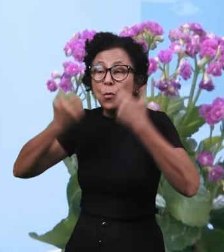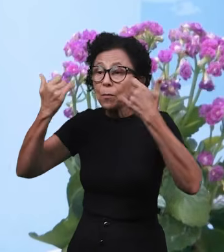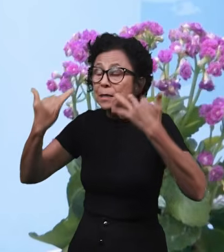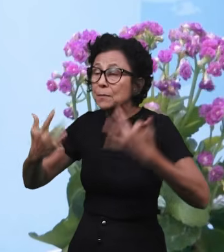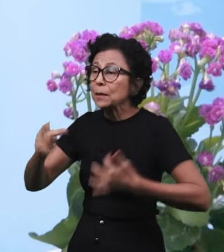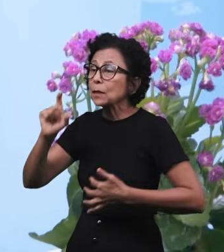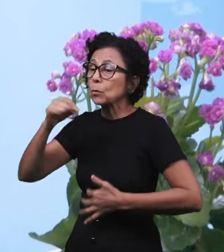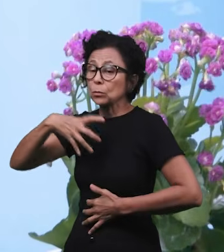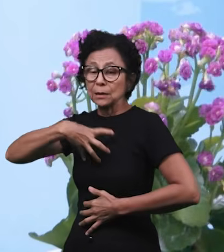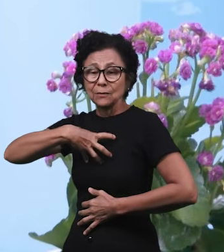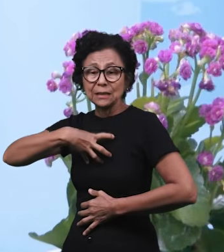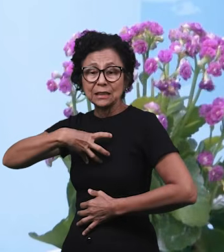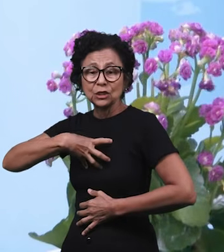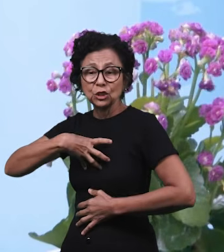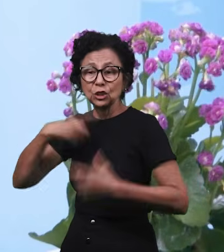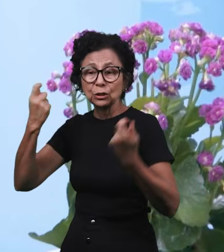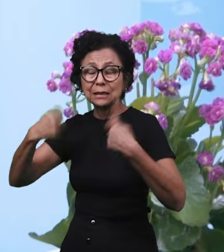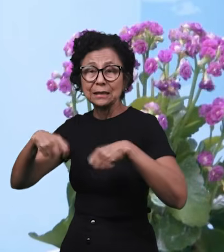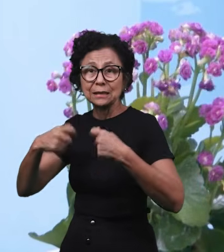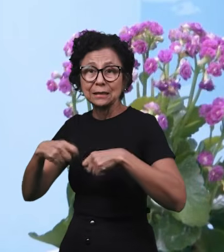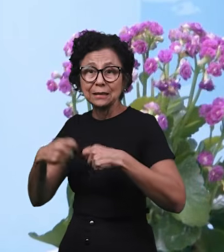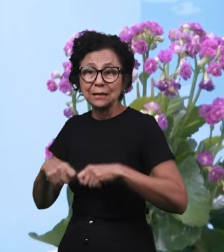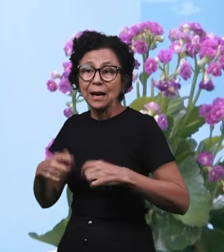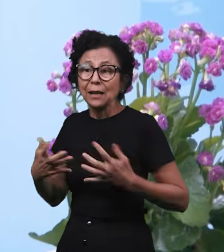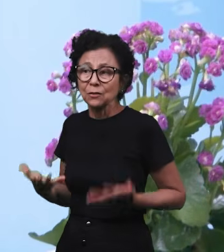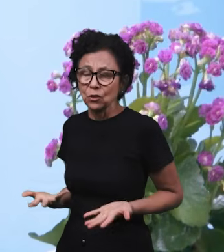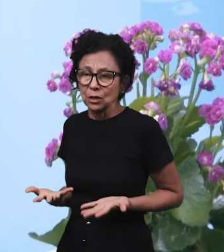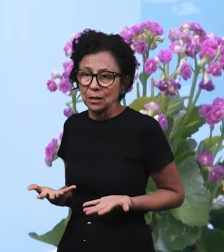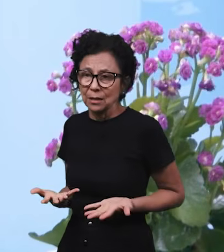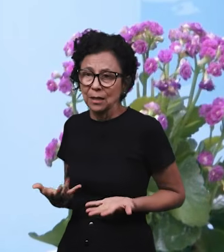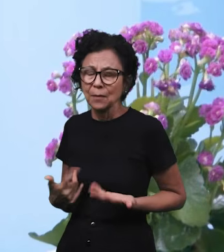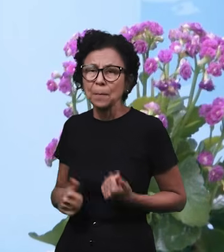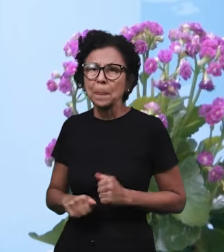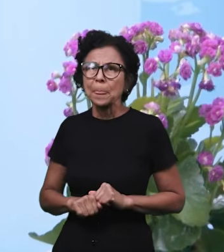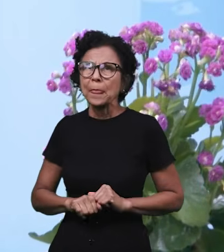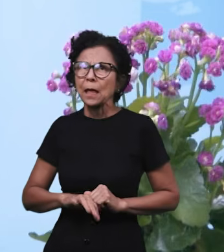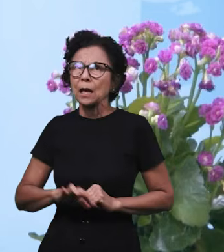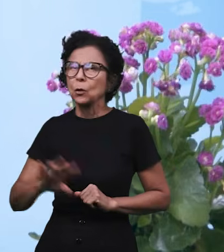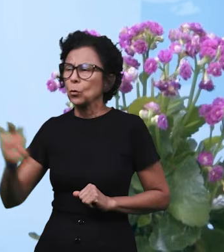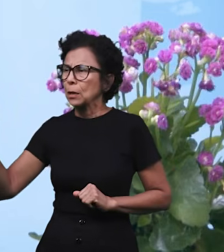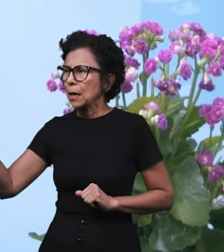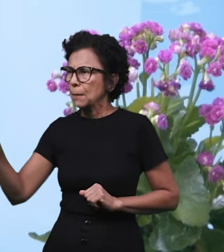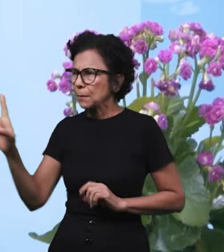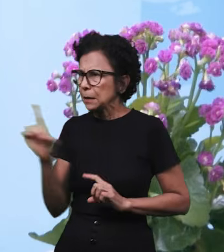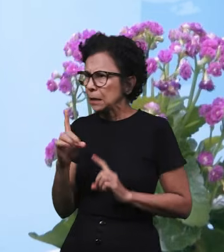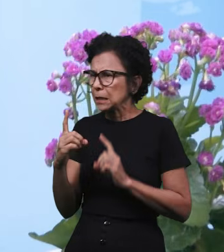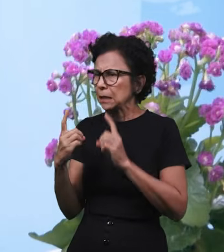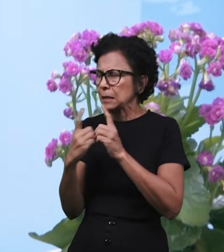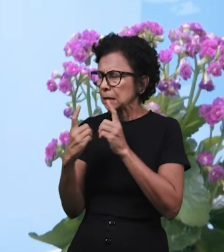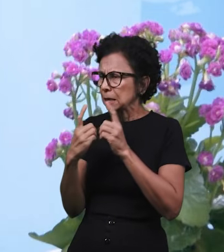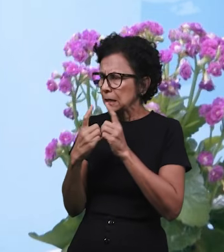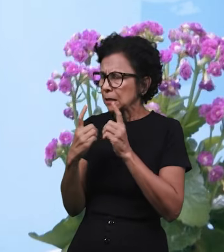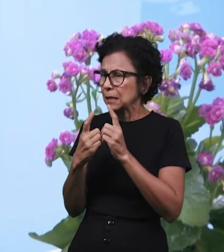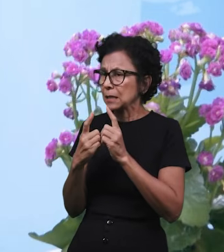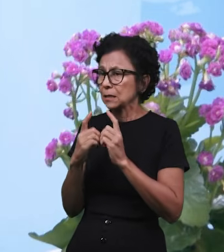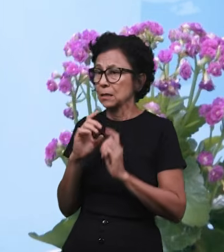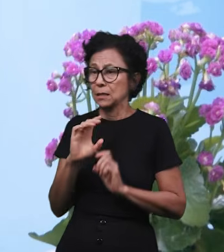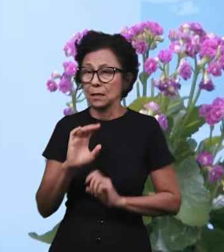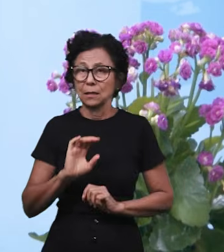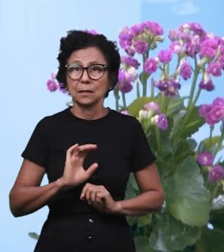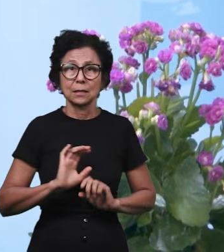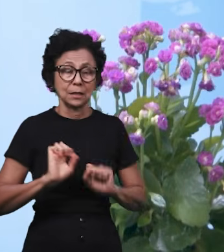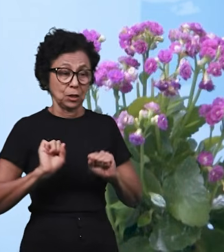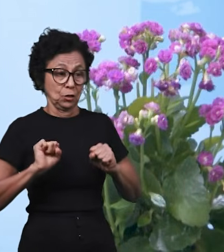possível no conforto da língua dela. E quando a atendente se esforçou para poder falar um pouquinho na língua dela, e até mesmo